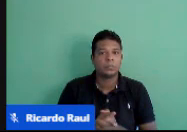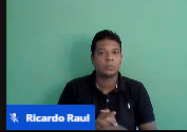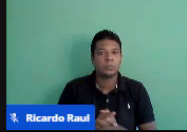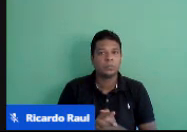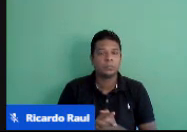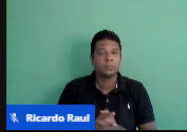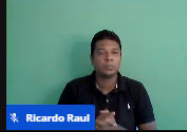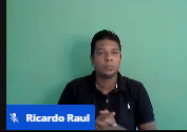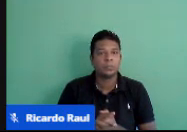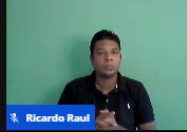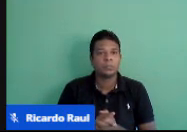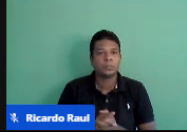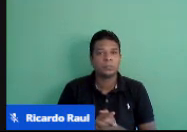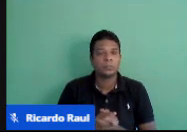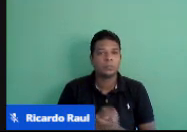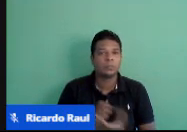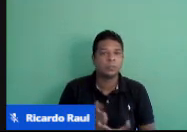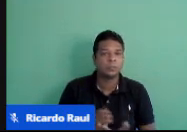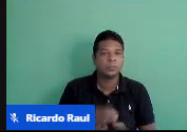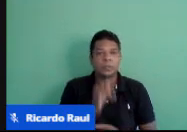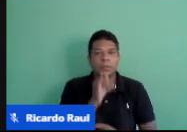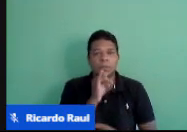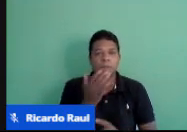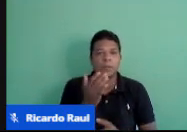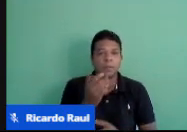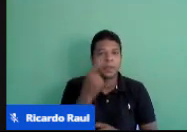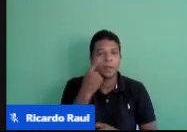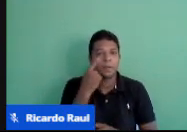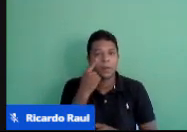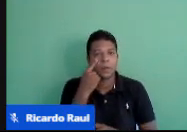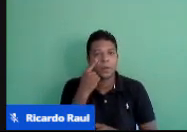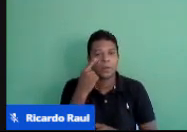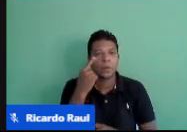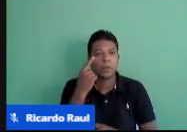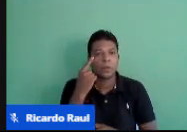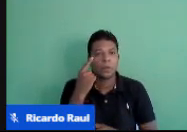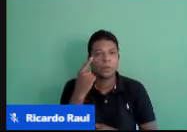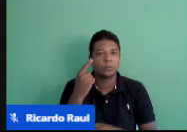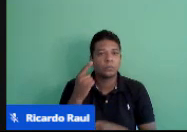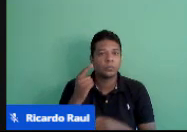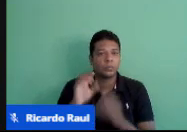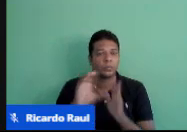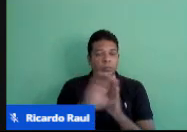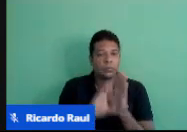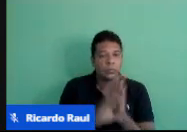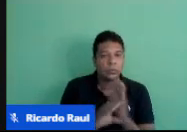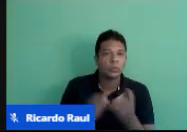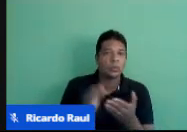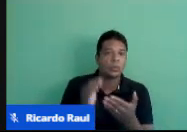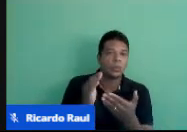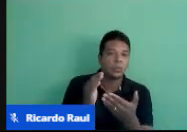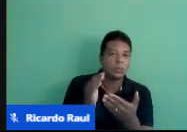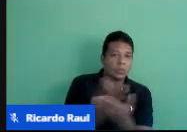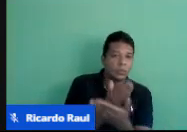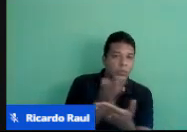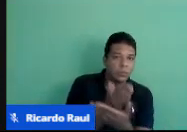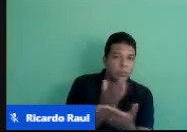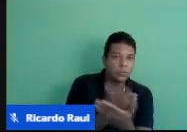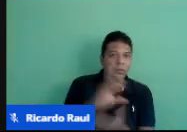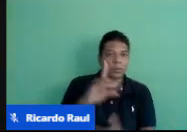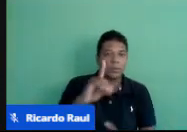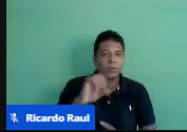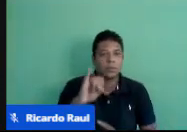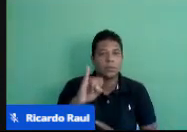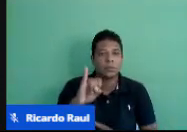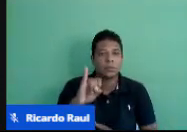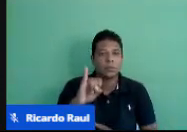por exemplo, para rever os conteúdos de diagnóstico, né, do caderno de diagnóstico, até porque ali teve conteúdo